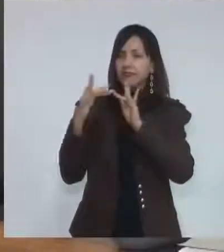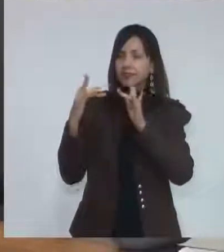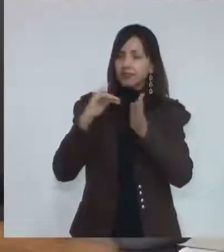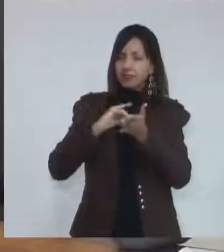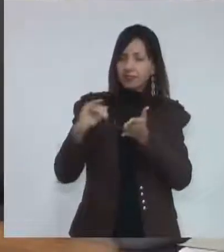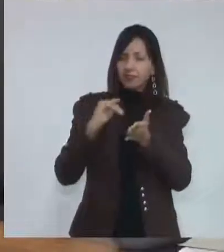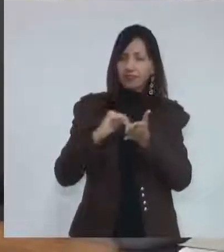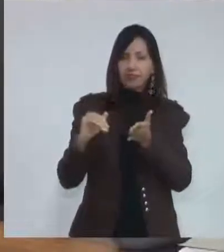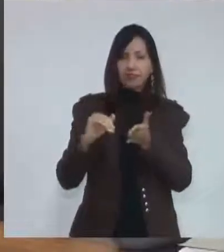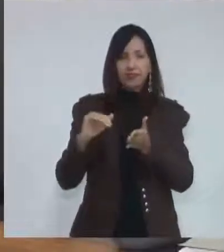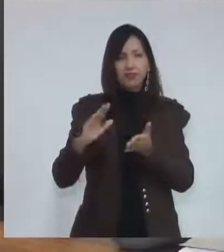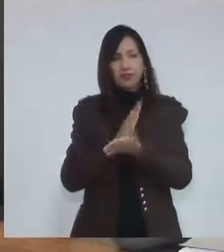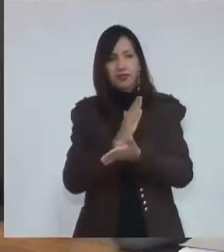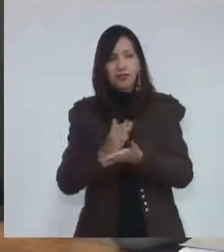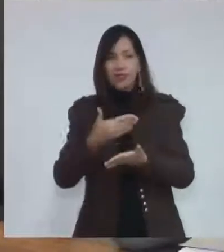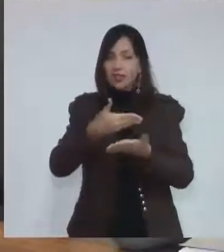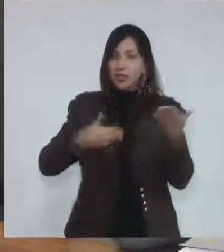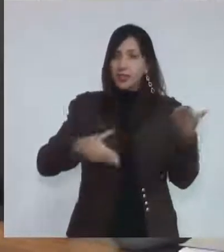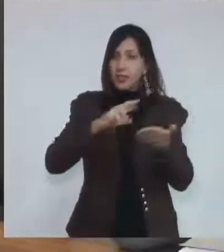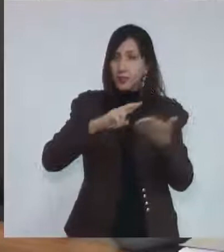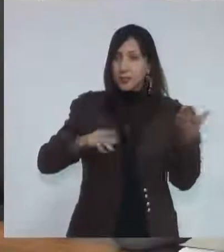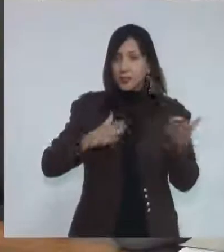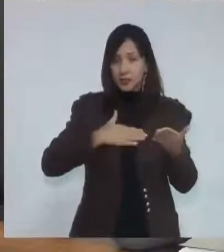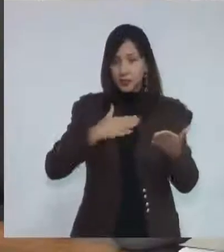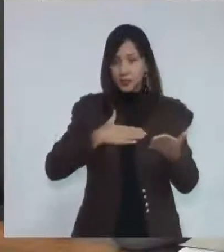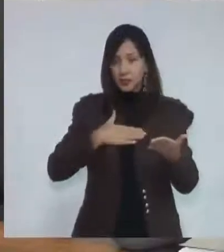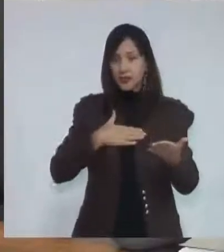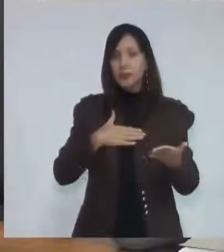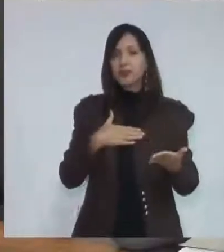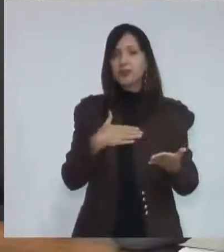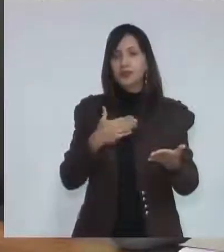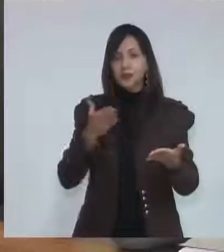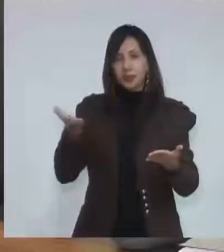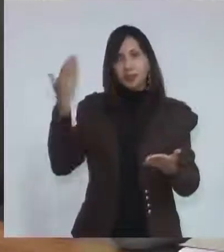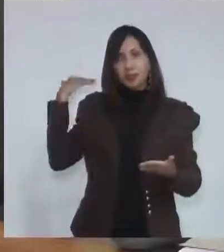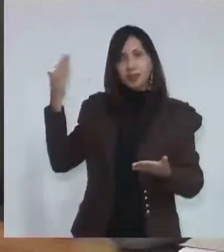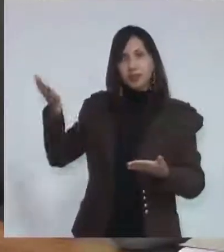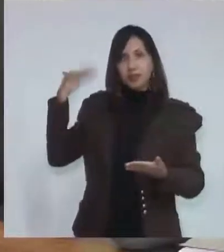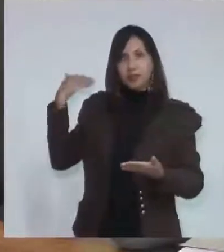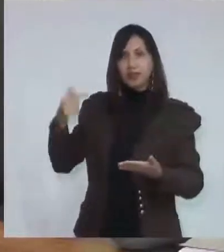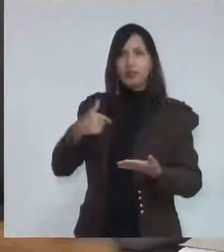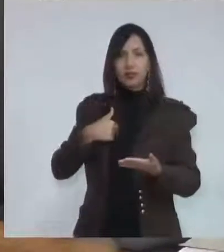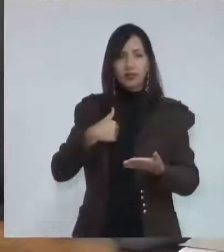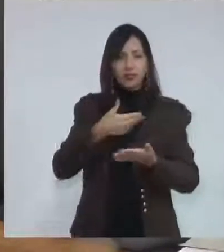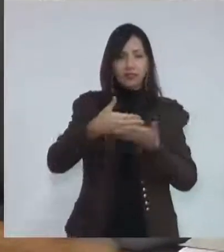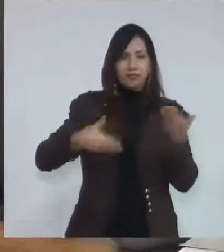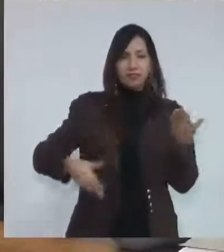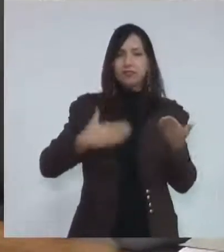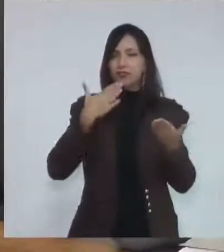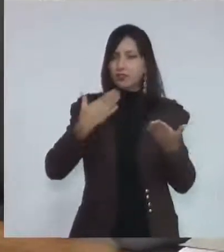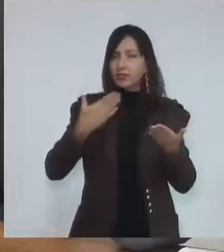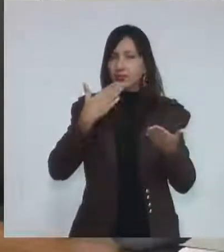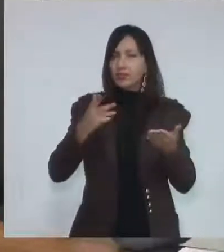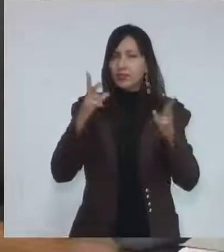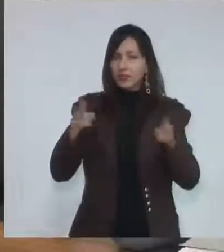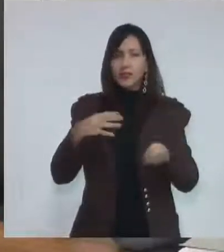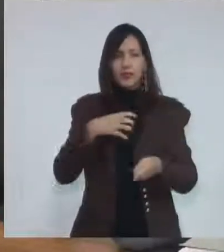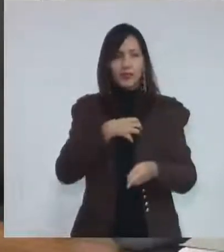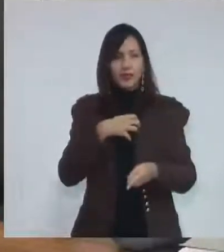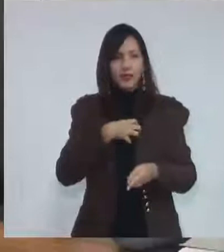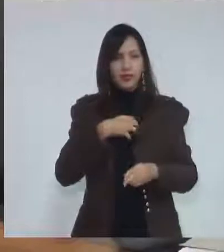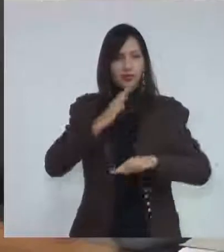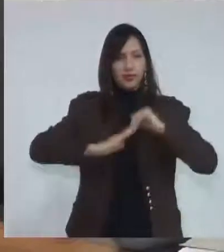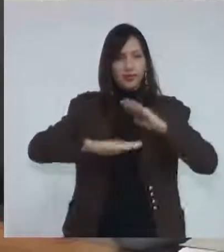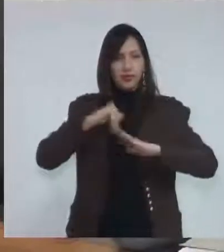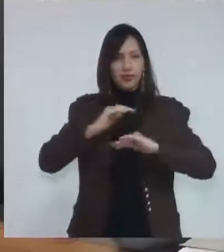em alguns casos fiz requerimento. E no meu mandato também, no passado, também fiz muitos requerimentos de informação como uma forma de